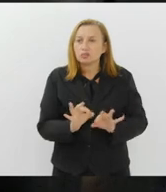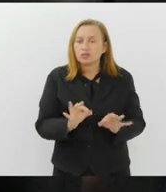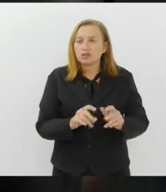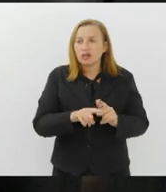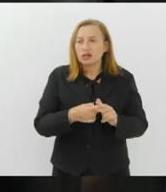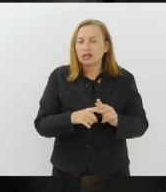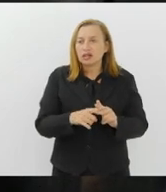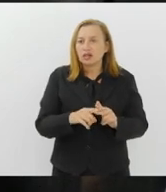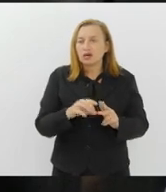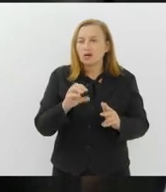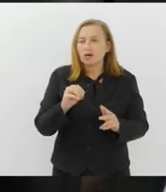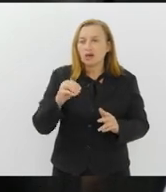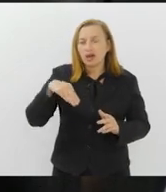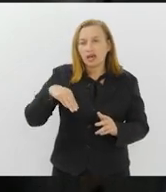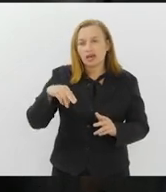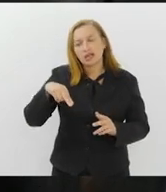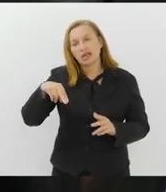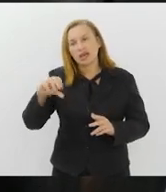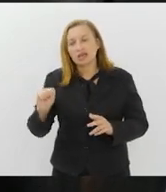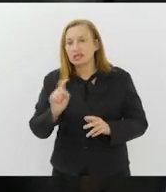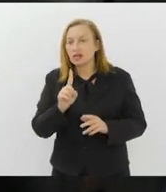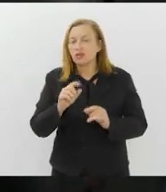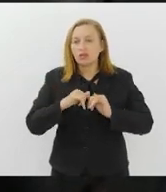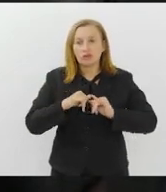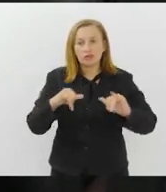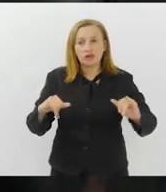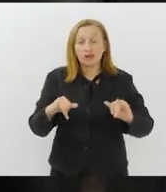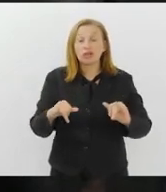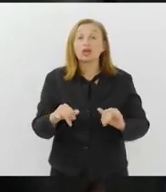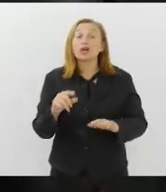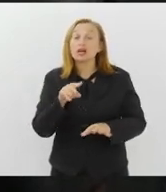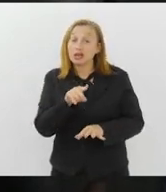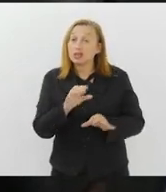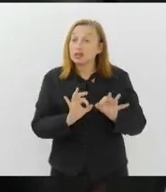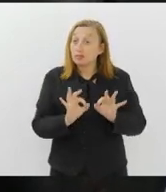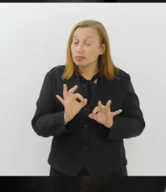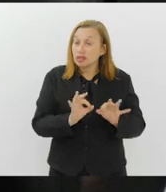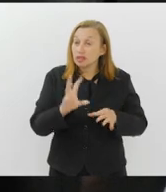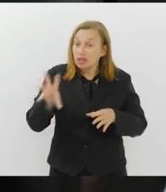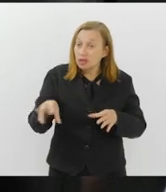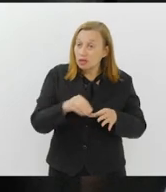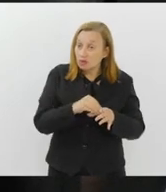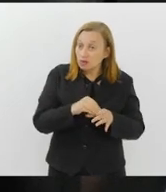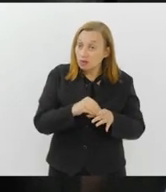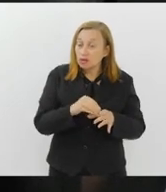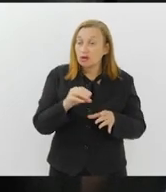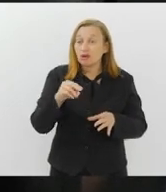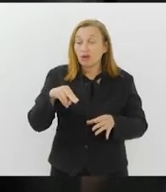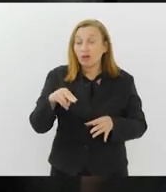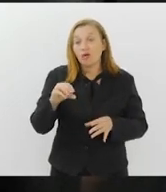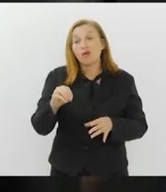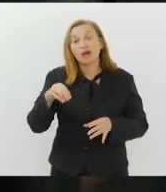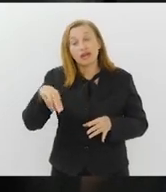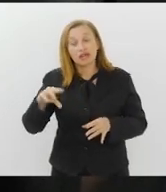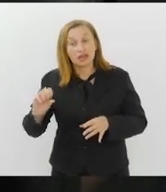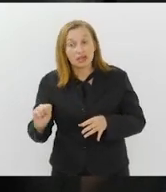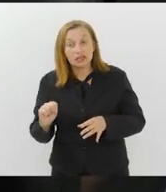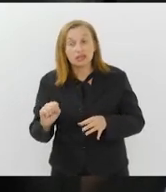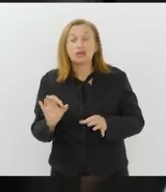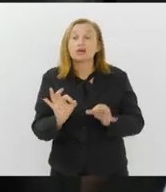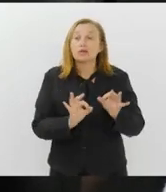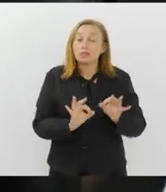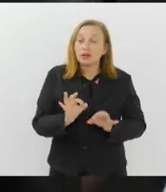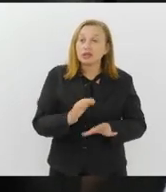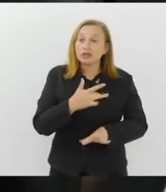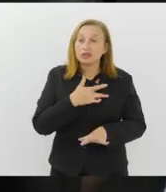ANS. Isso não foi divulgado. Esses planos entraram na regulação da ANS, passaram a ser planos de